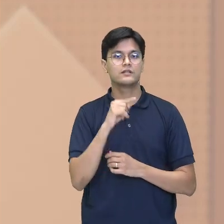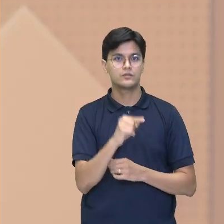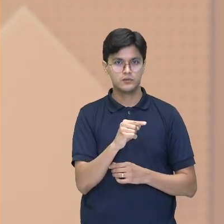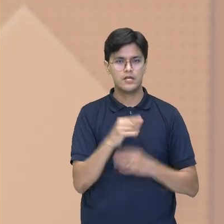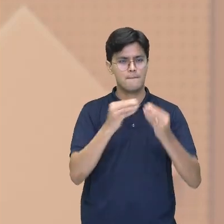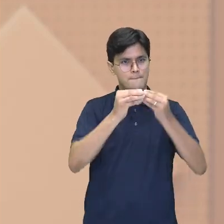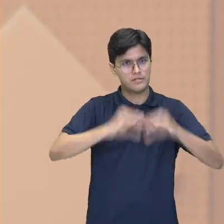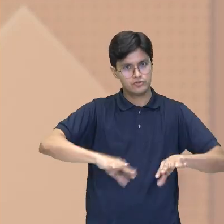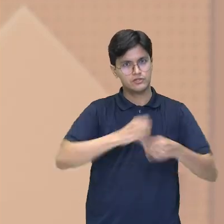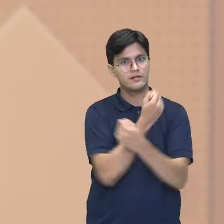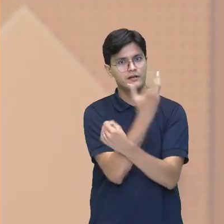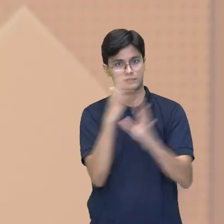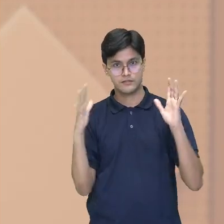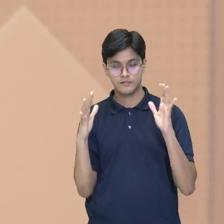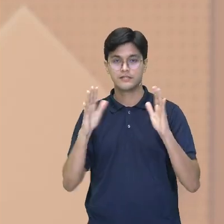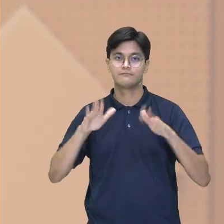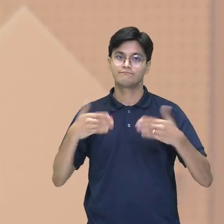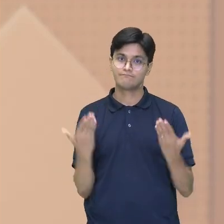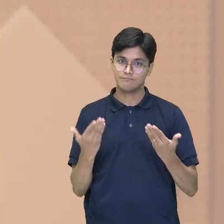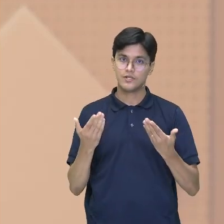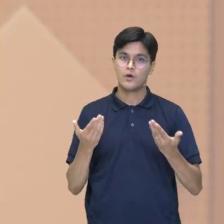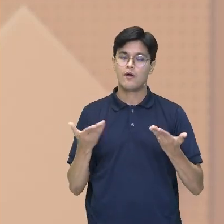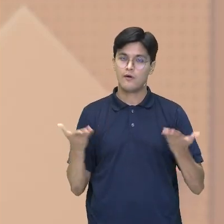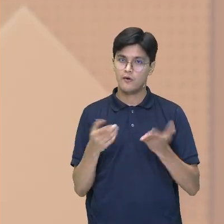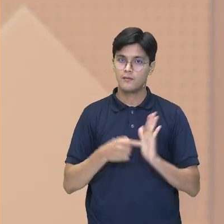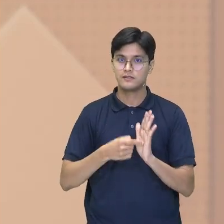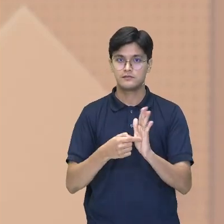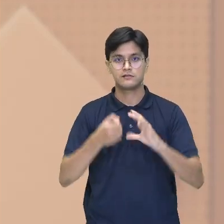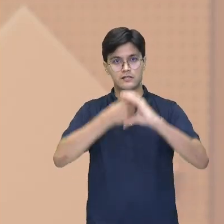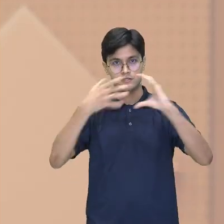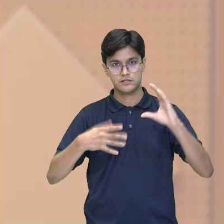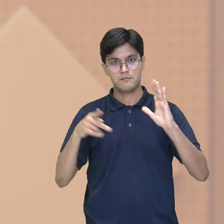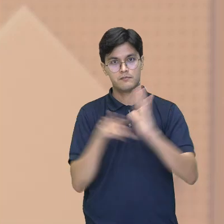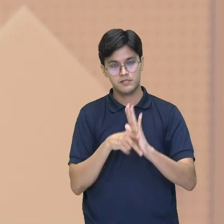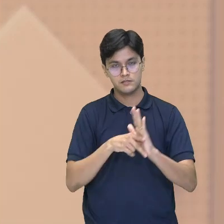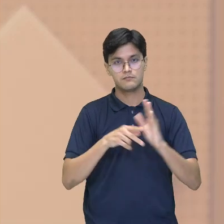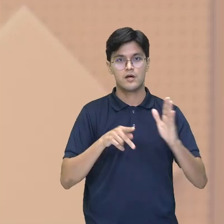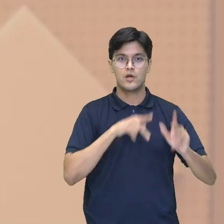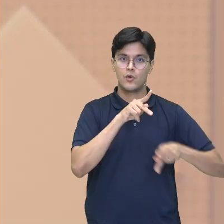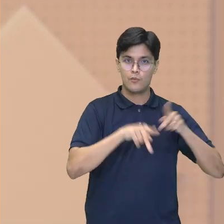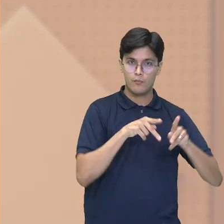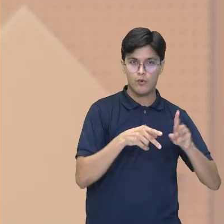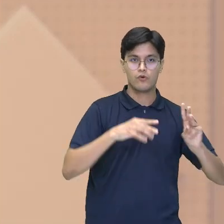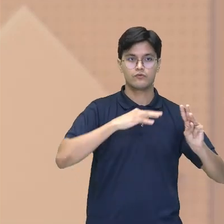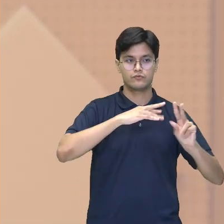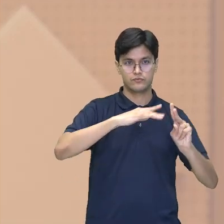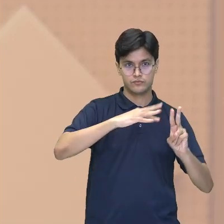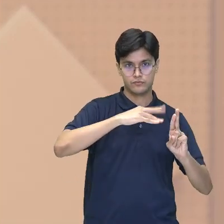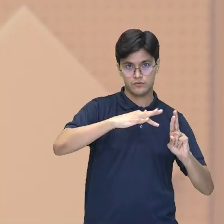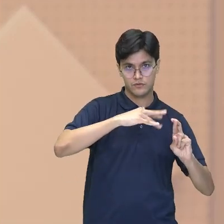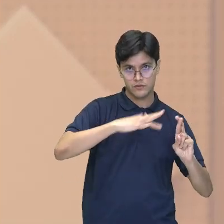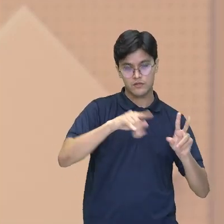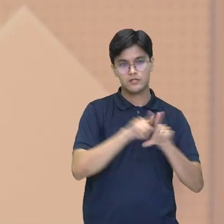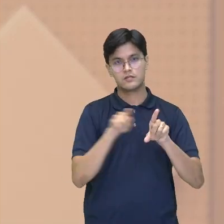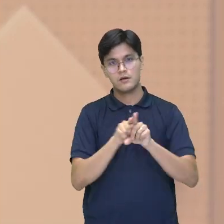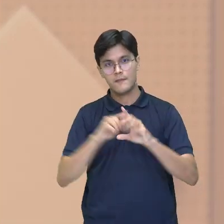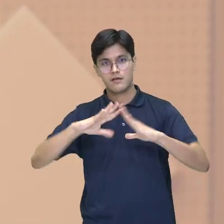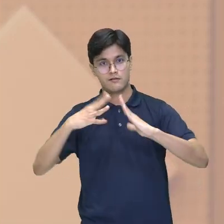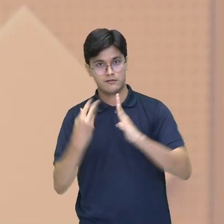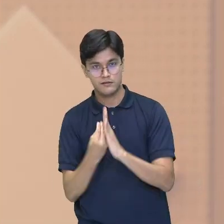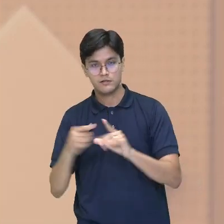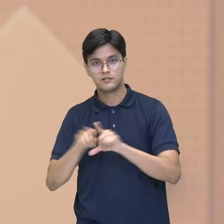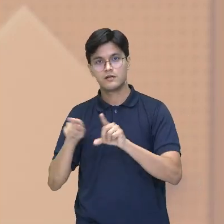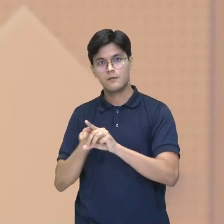essas são as características principais dos povos ribeirinhos, das comunidades quilombolas, das comunidades tradicionais